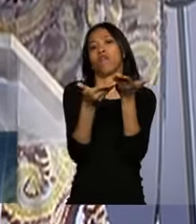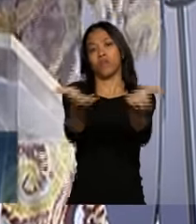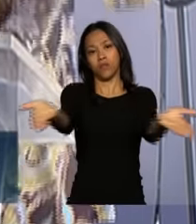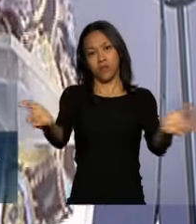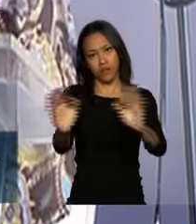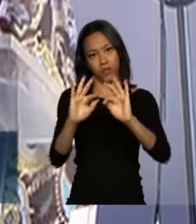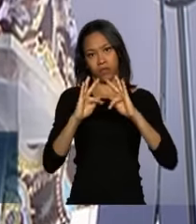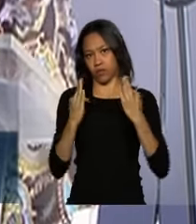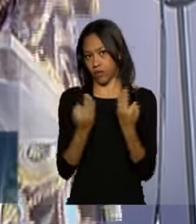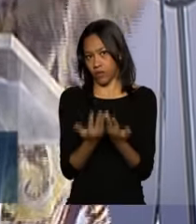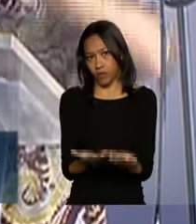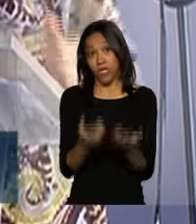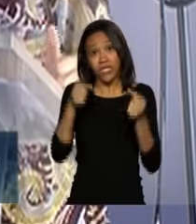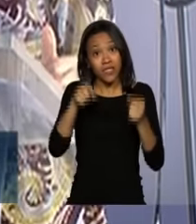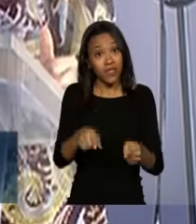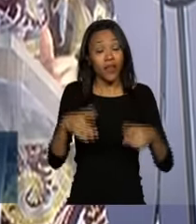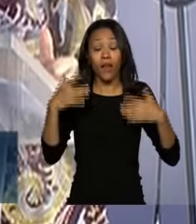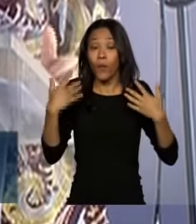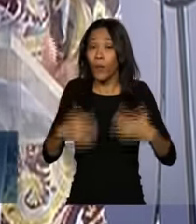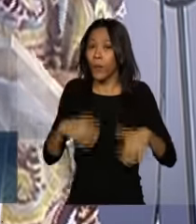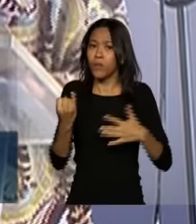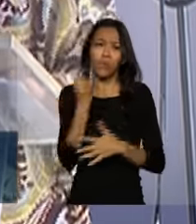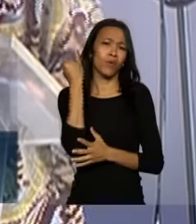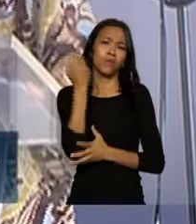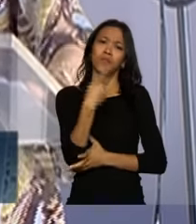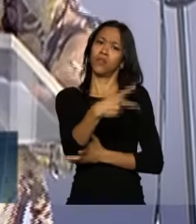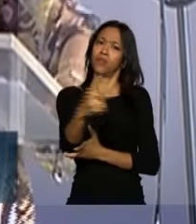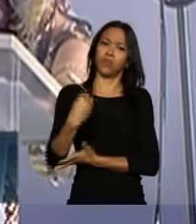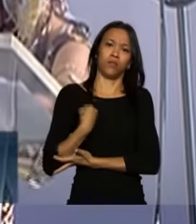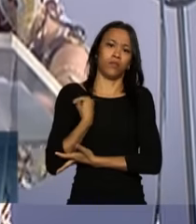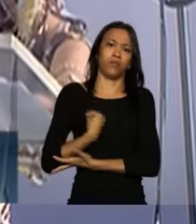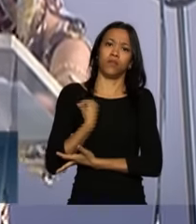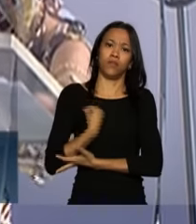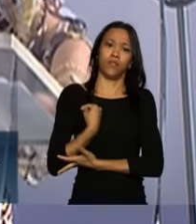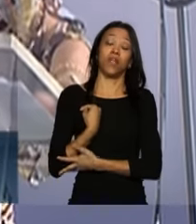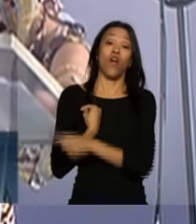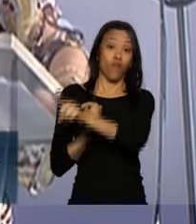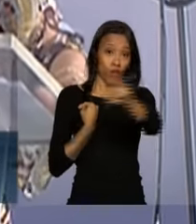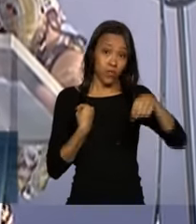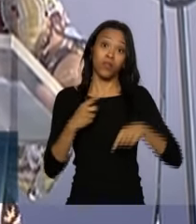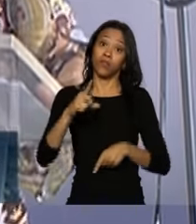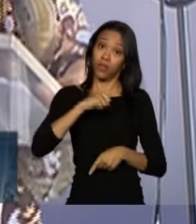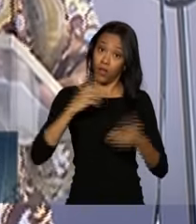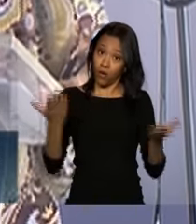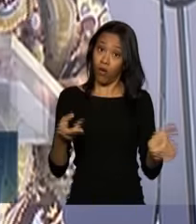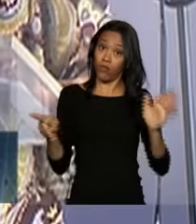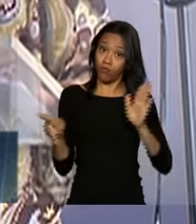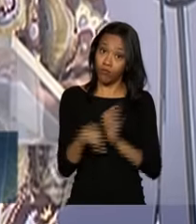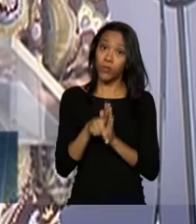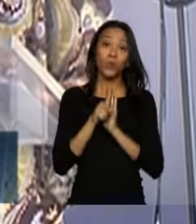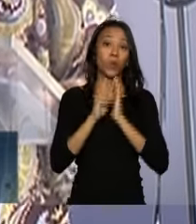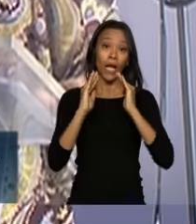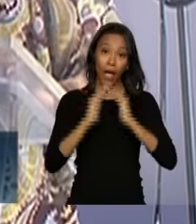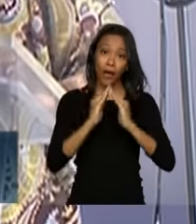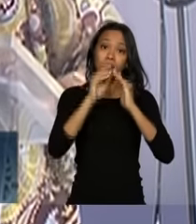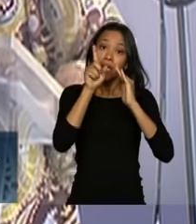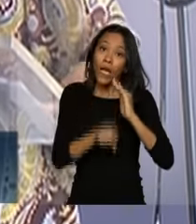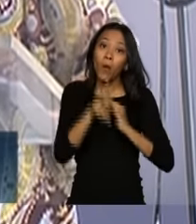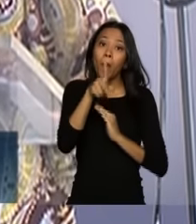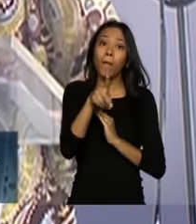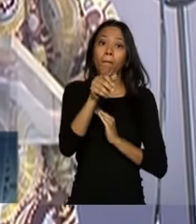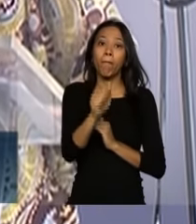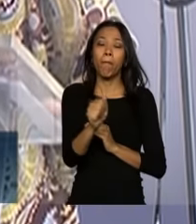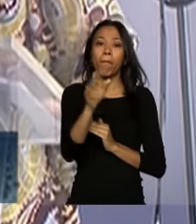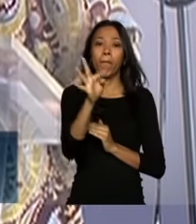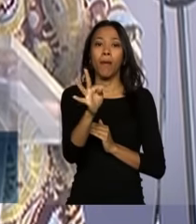aqui é riqueza de vocês. Vocês agora têm um patrimônio. Se começou